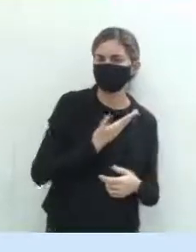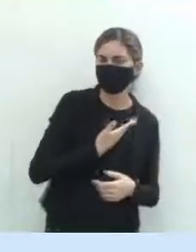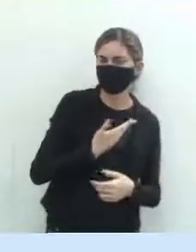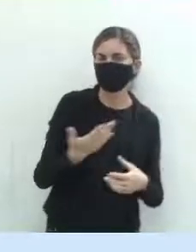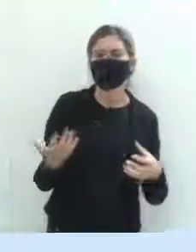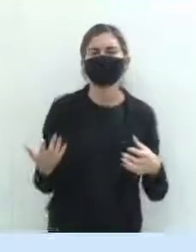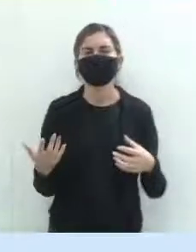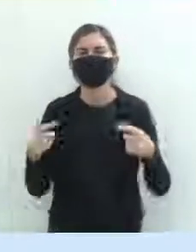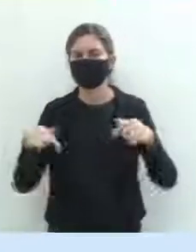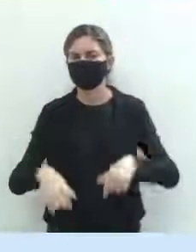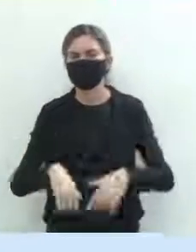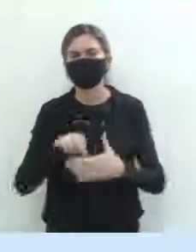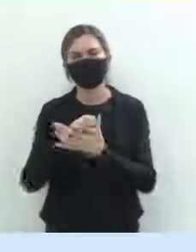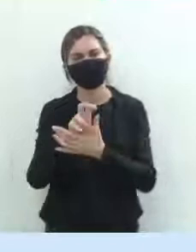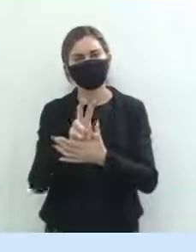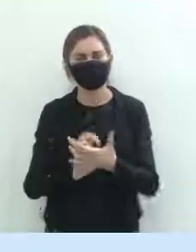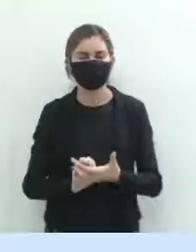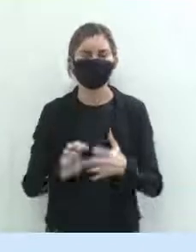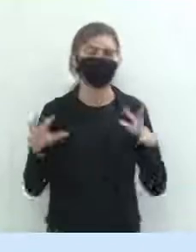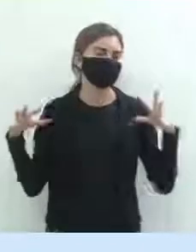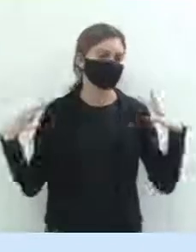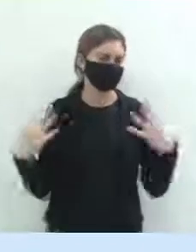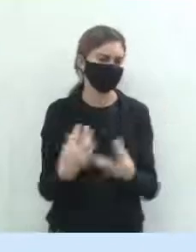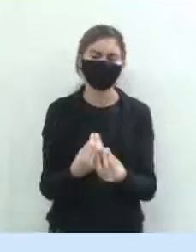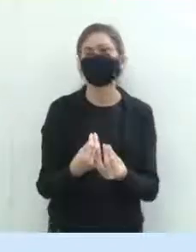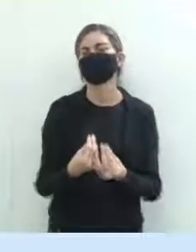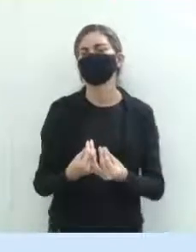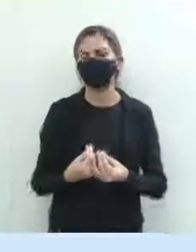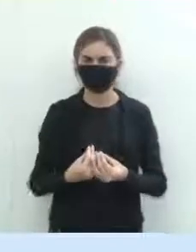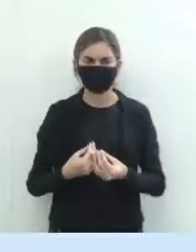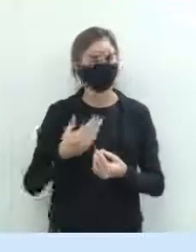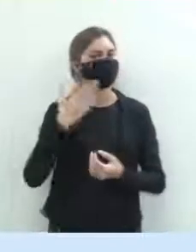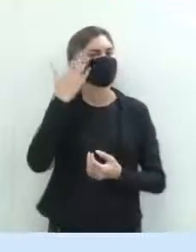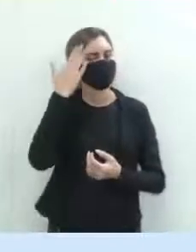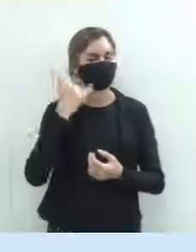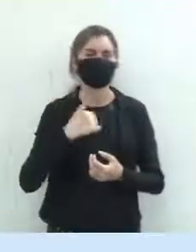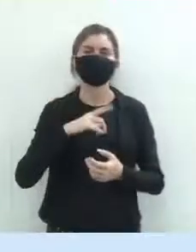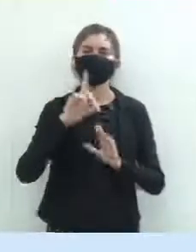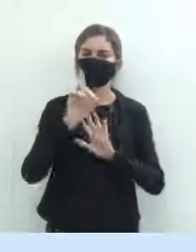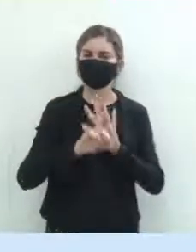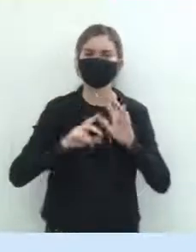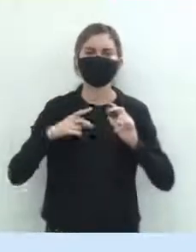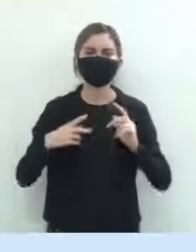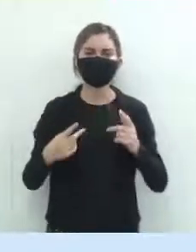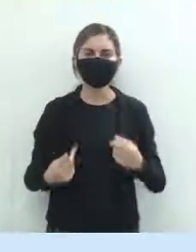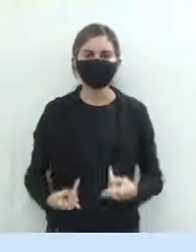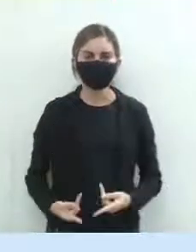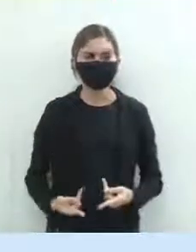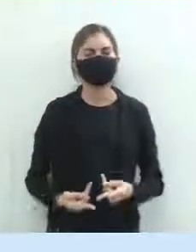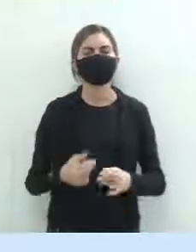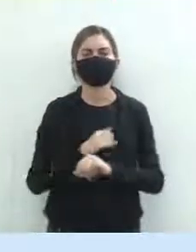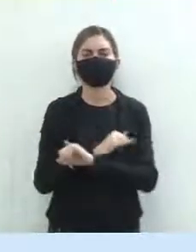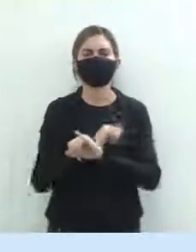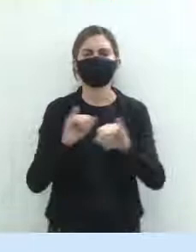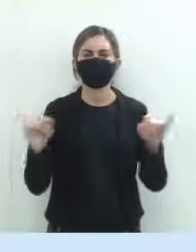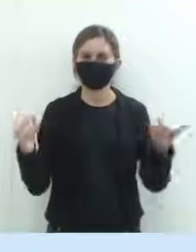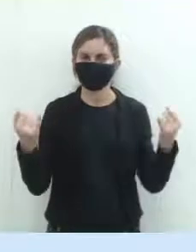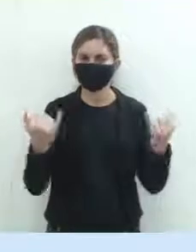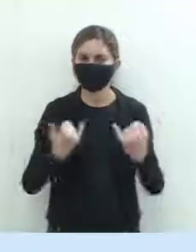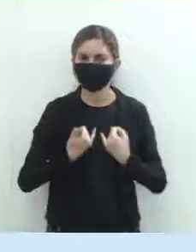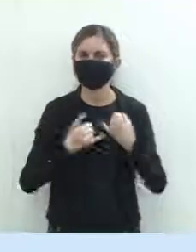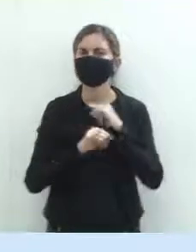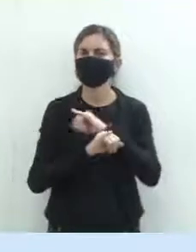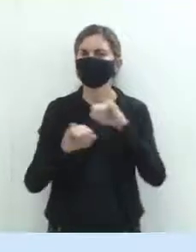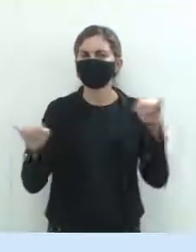estão aqui no EducaPE. Todos nós sabemos que os direitos humanos servem para nos dizer que se há